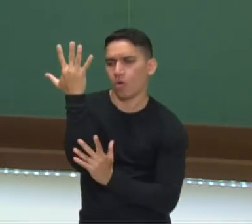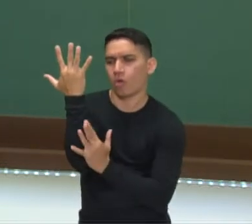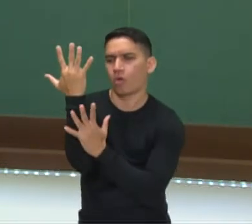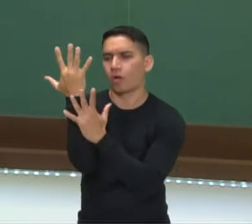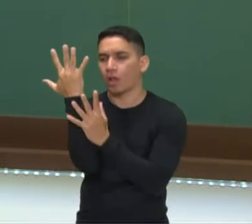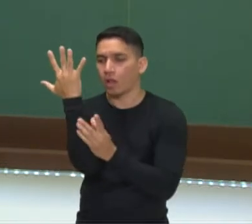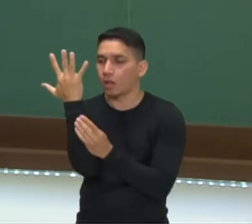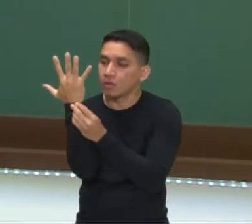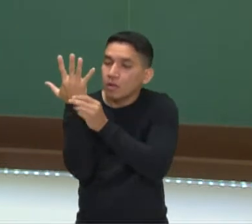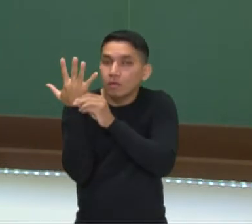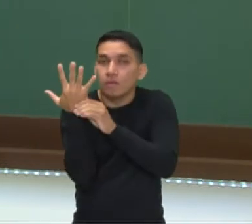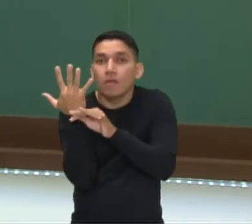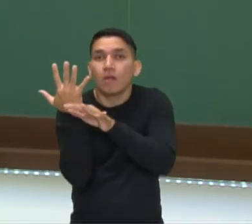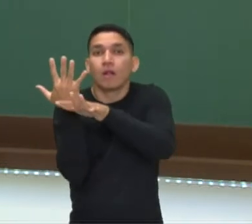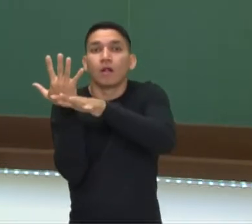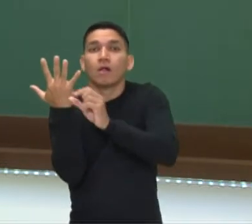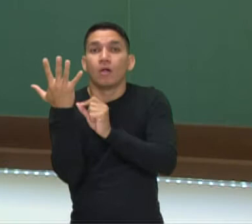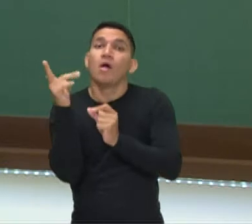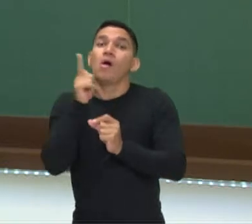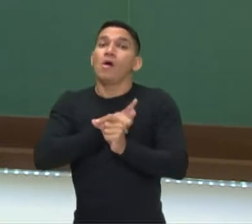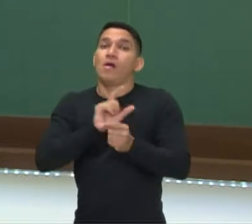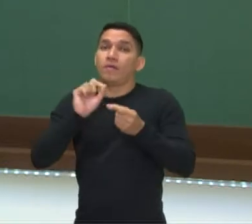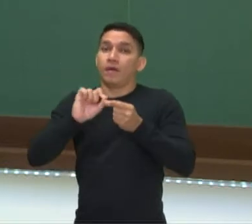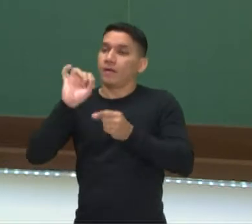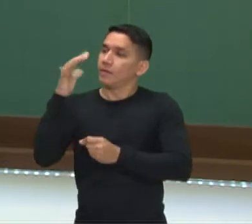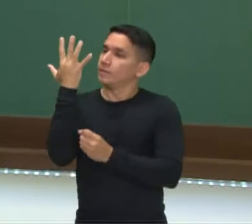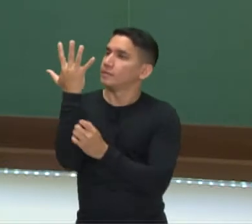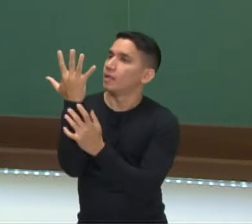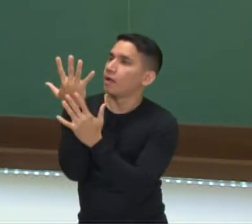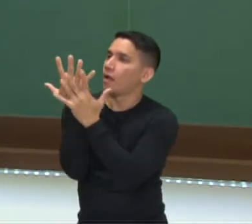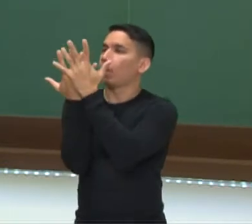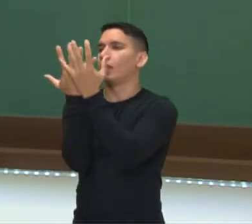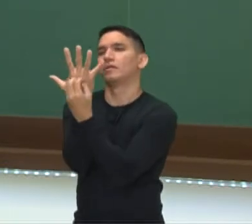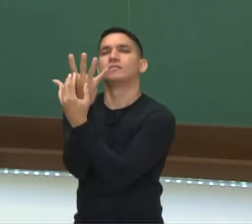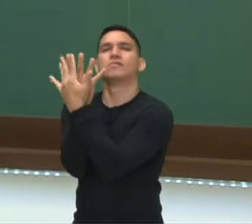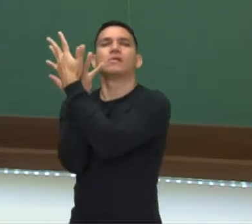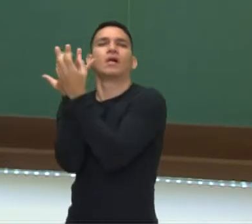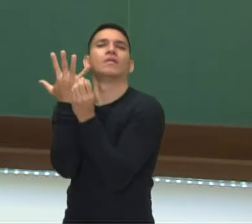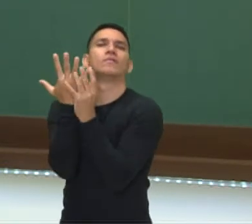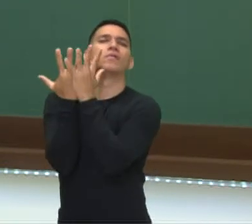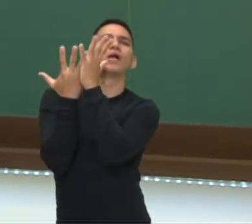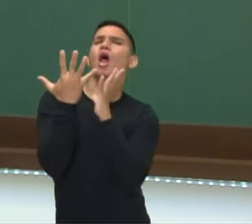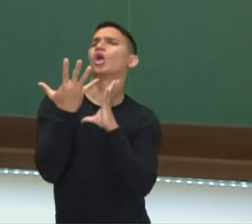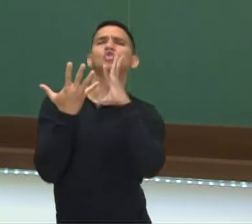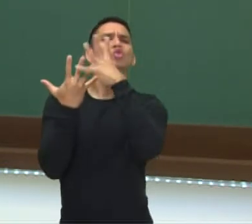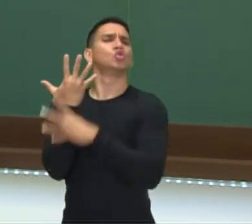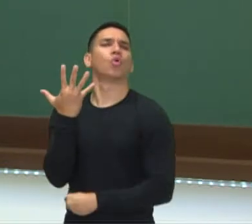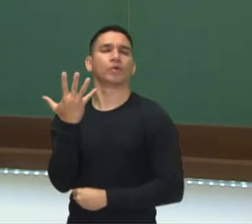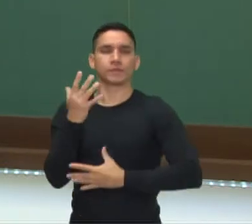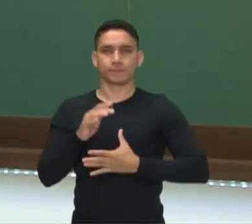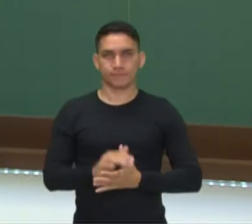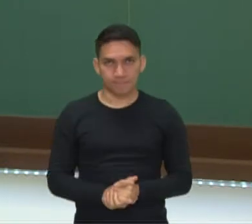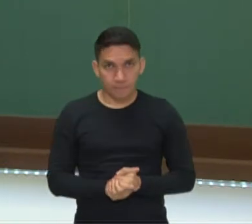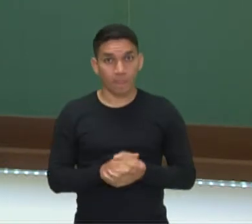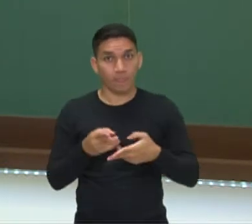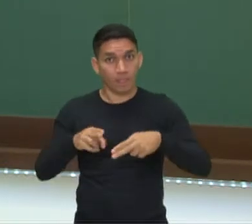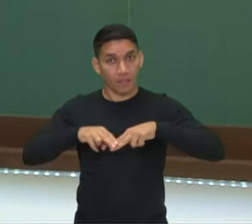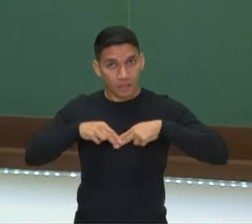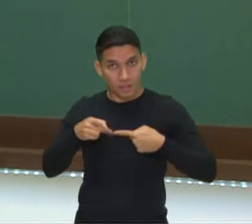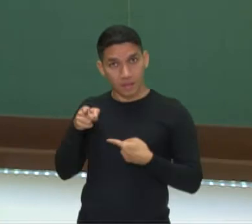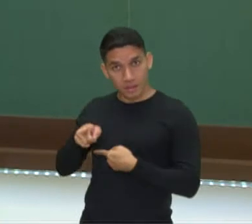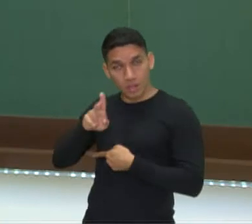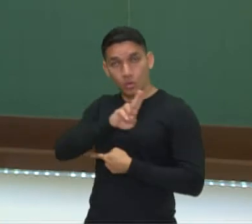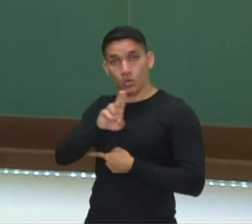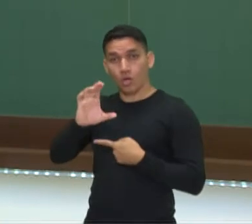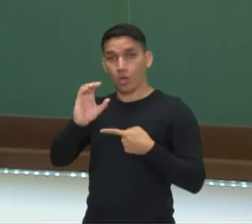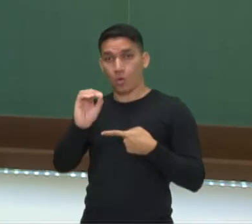então fazem com que essa água chegue até as folhas, até as pétalas, percorra todo o corpo da planta. Então, isso se chama força